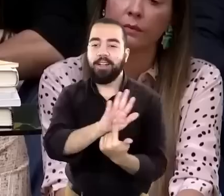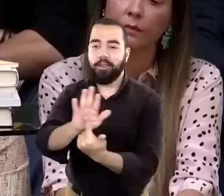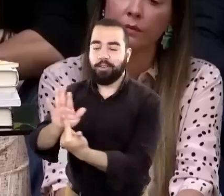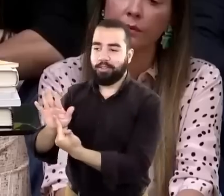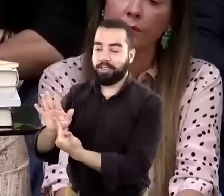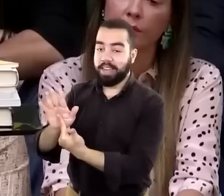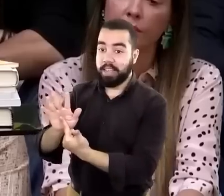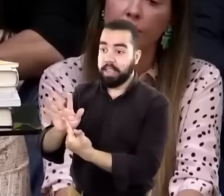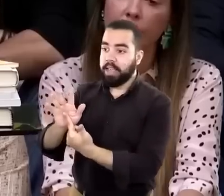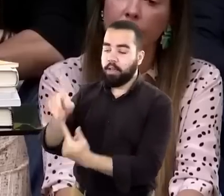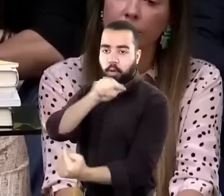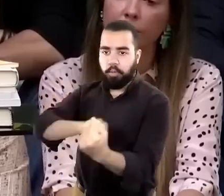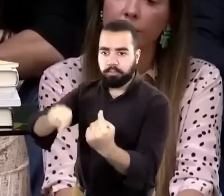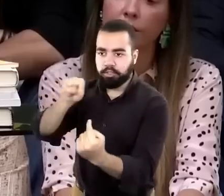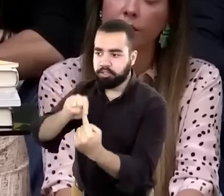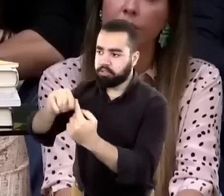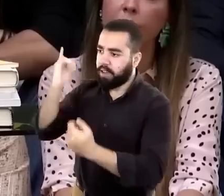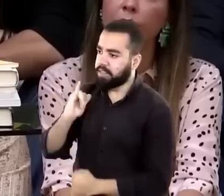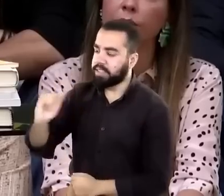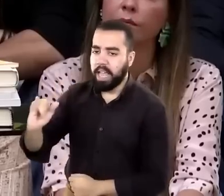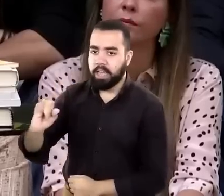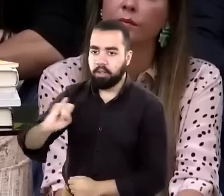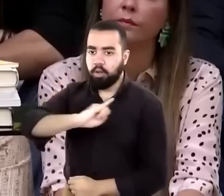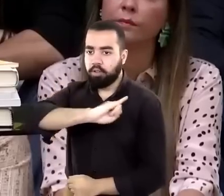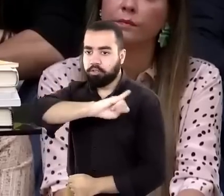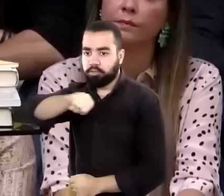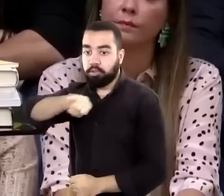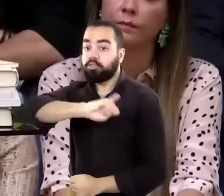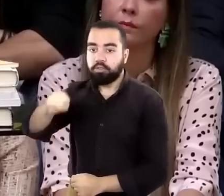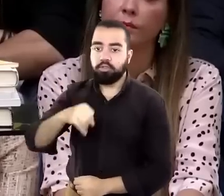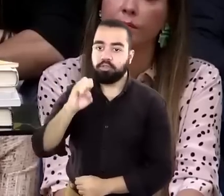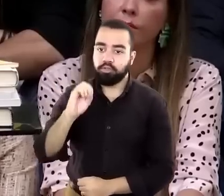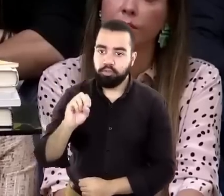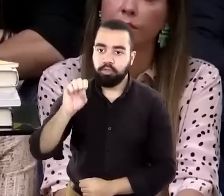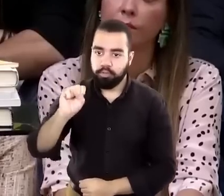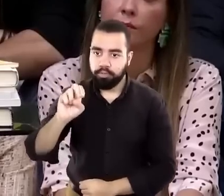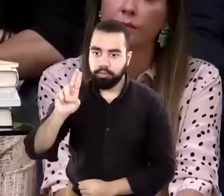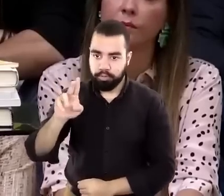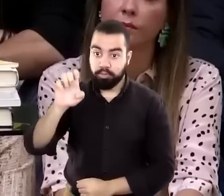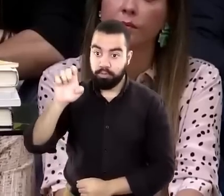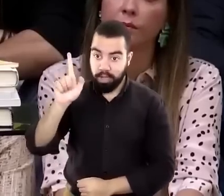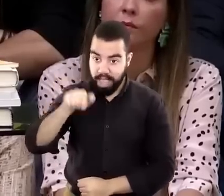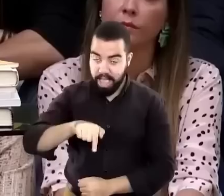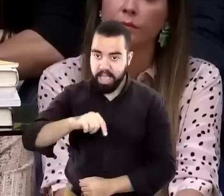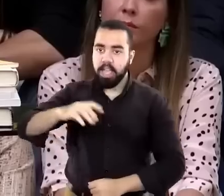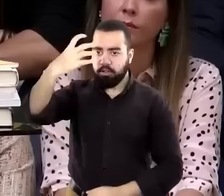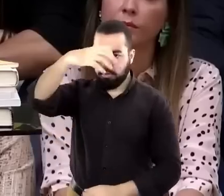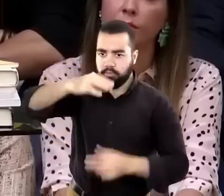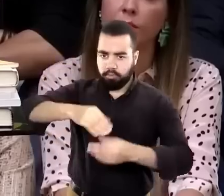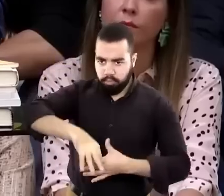Josué, para o líder político Zorobabel, para que a obra de Deus pudesse avançar. Então vamos entender esse texto.